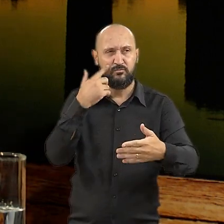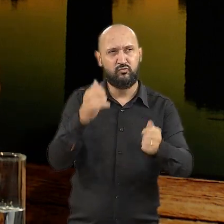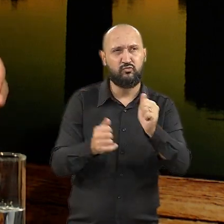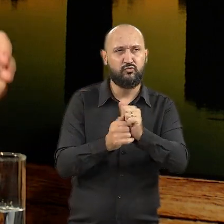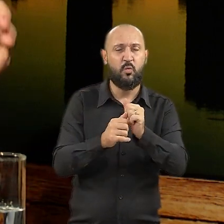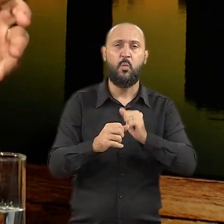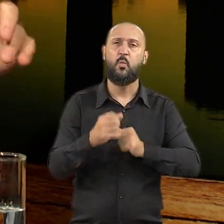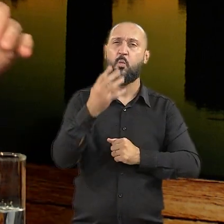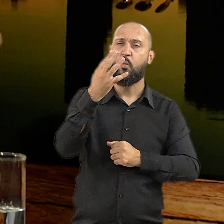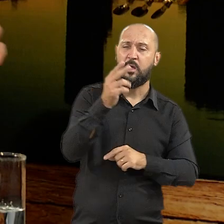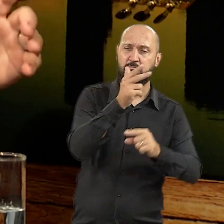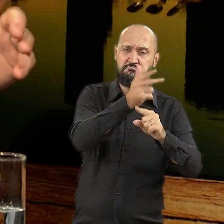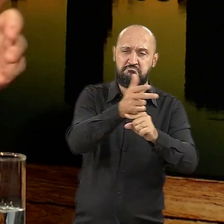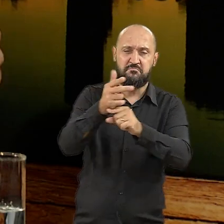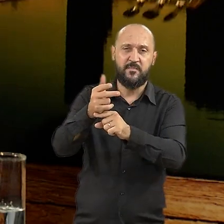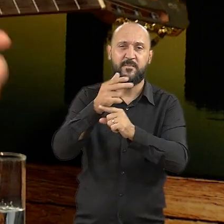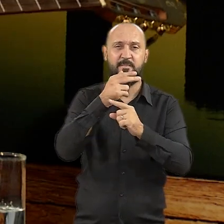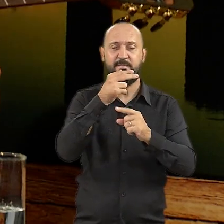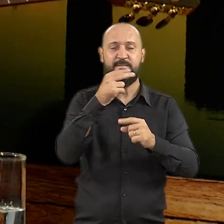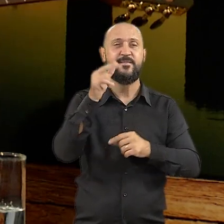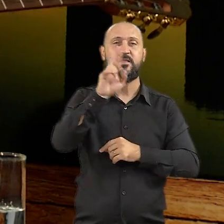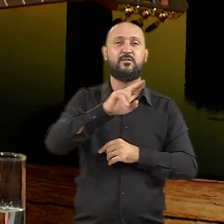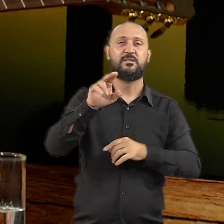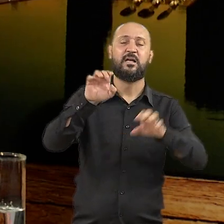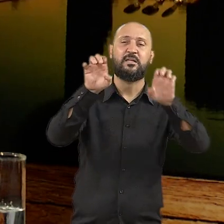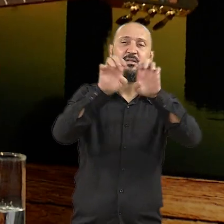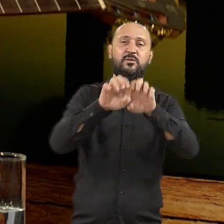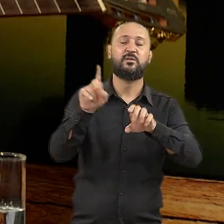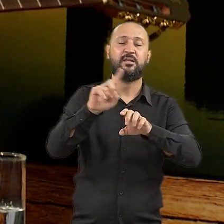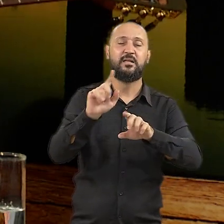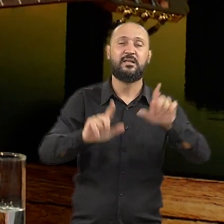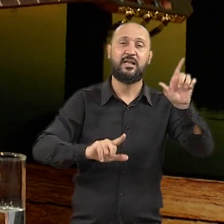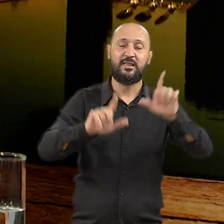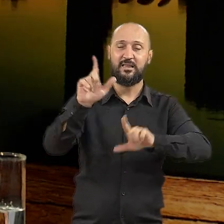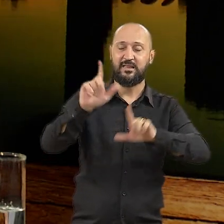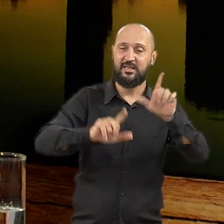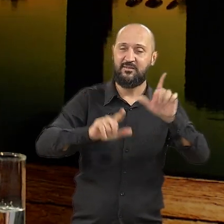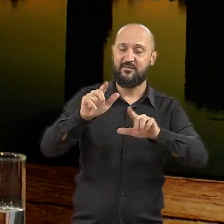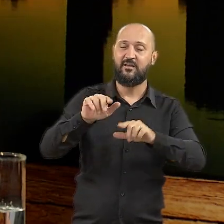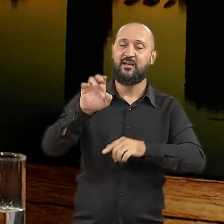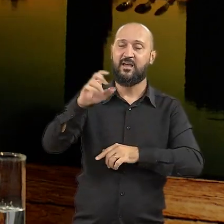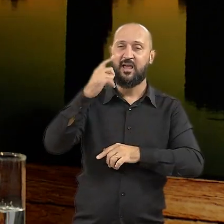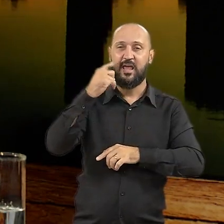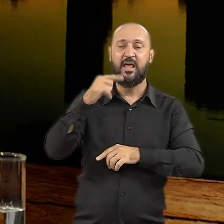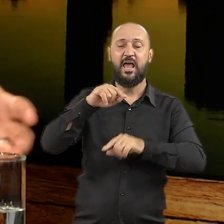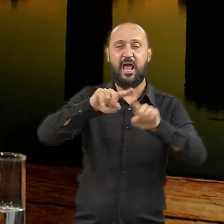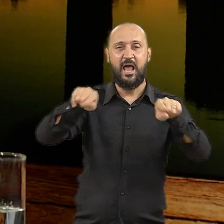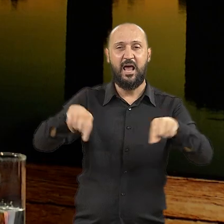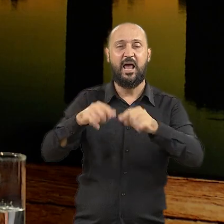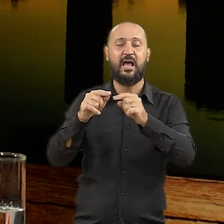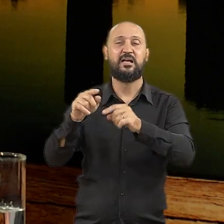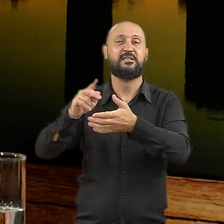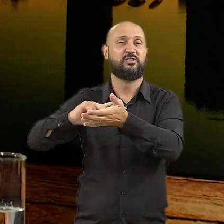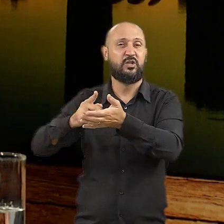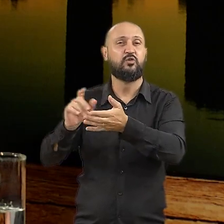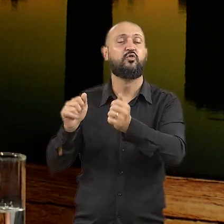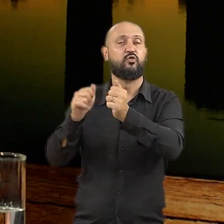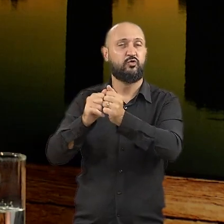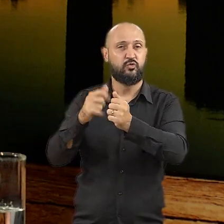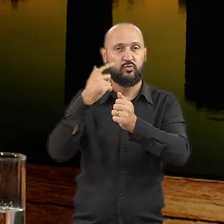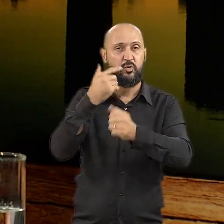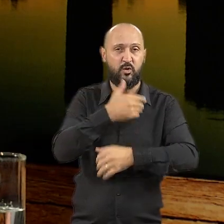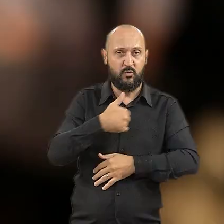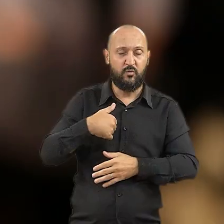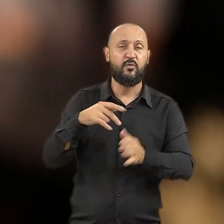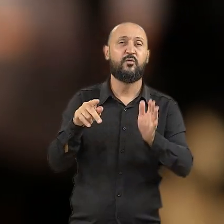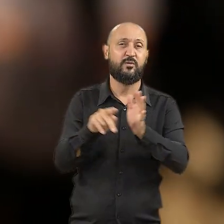foi para lá com 4 câmeras. Naquela época a gente usava a estrutura, nem era da TV, era da Secom, que a Secom tinha se estruturado com essa turma aí de